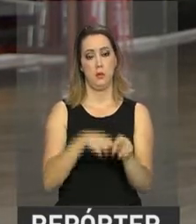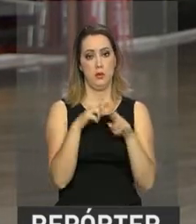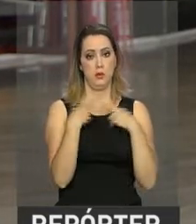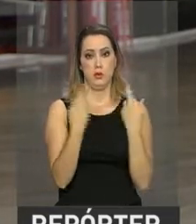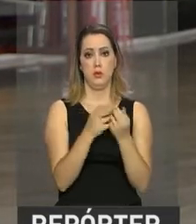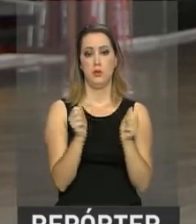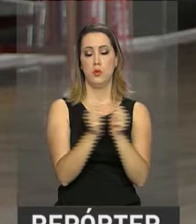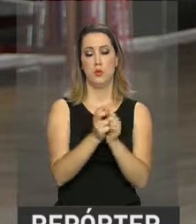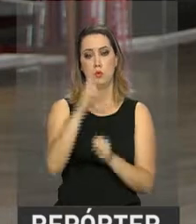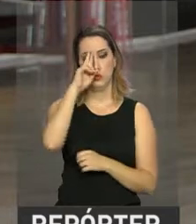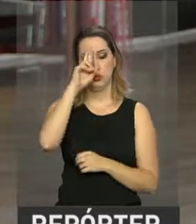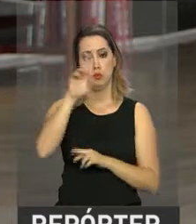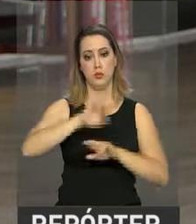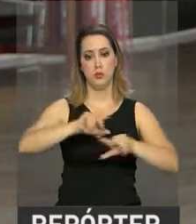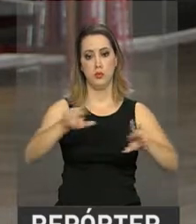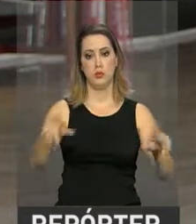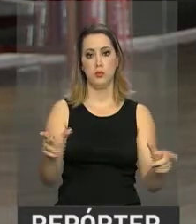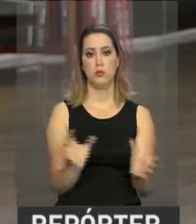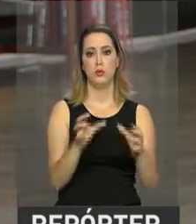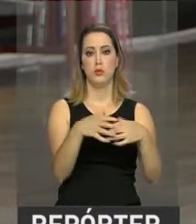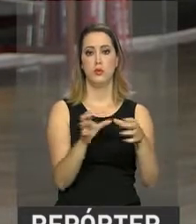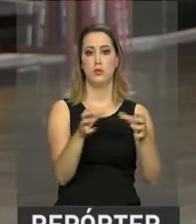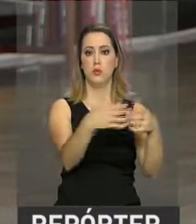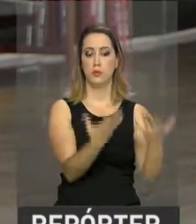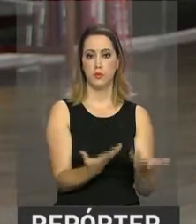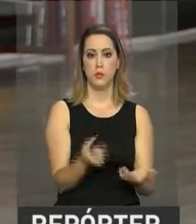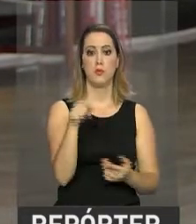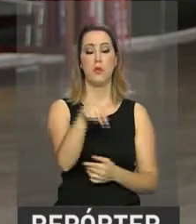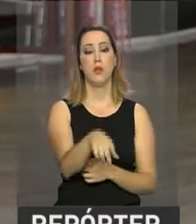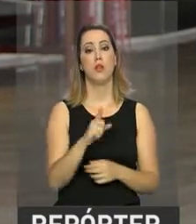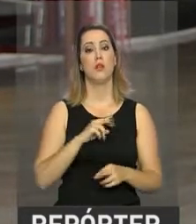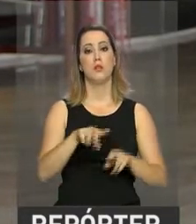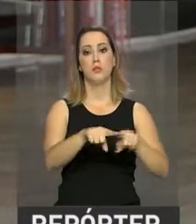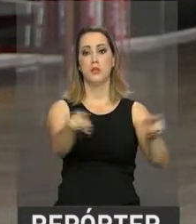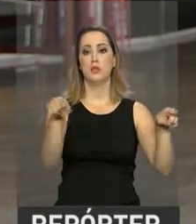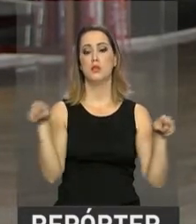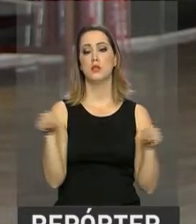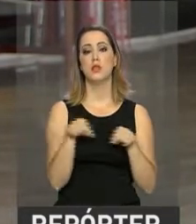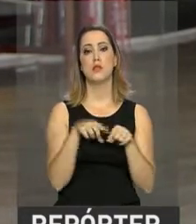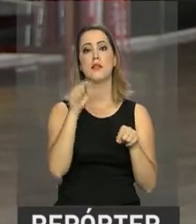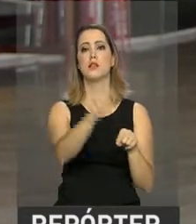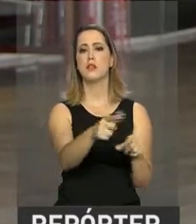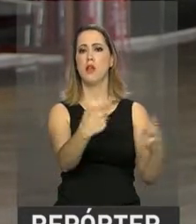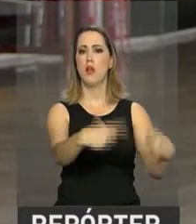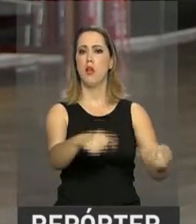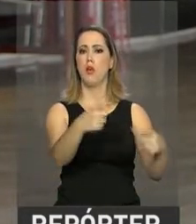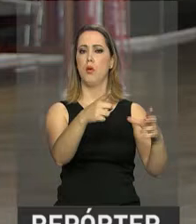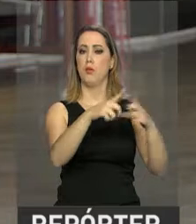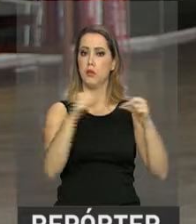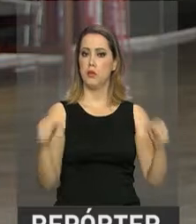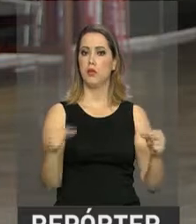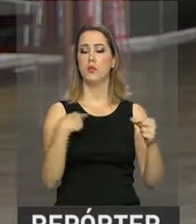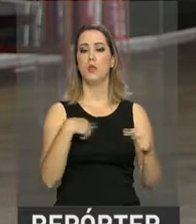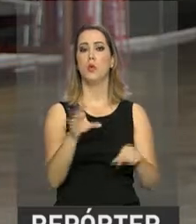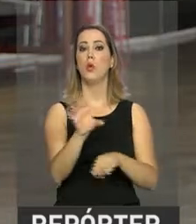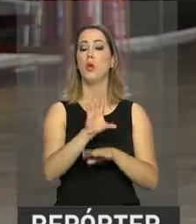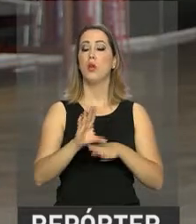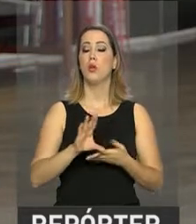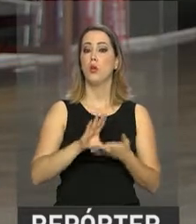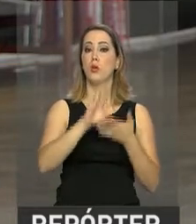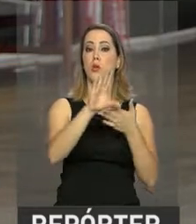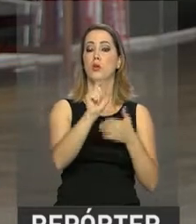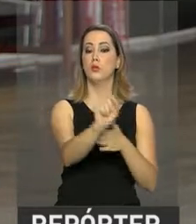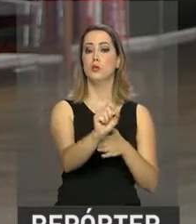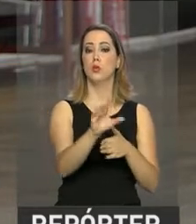tema e também sobre a questão da microcefalia. Essa sala, como eu falei, fica lá no Senad, ela é coordenada pelo Ministério da Saúde, tem também a